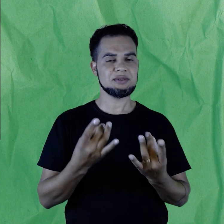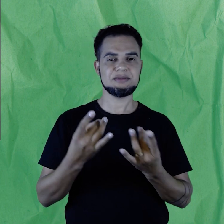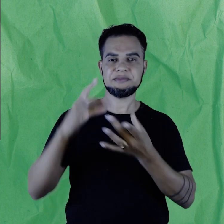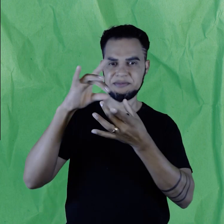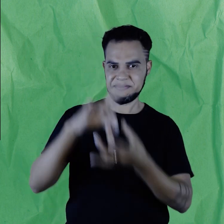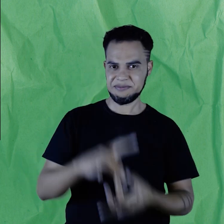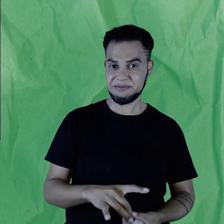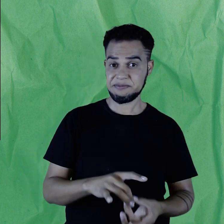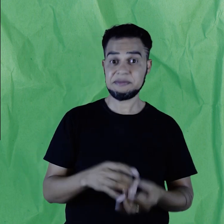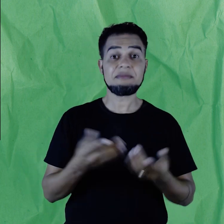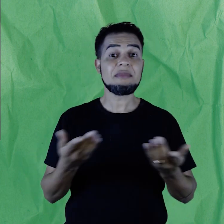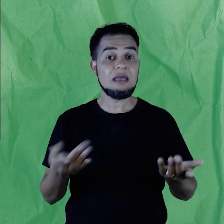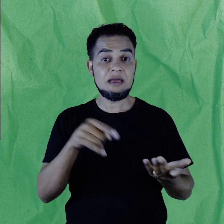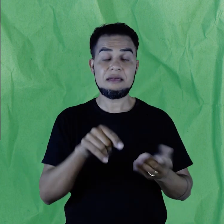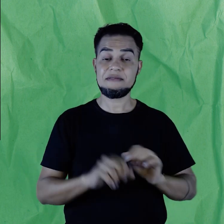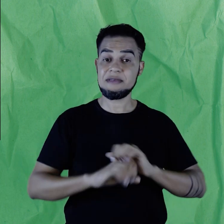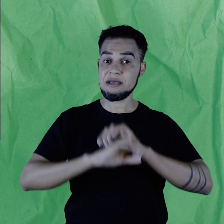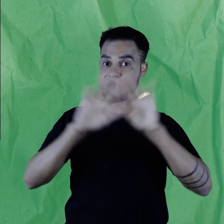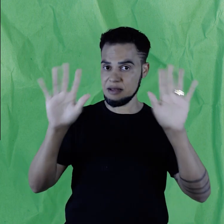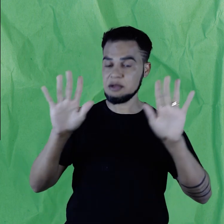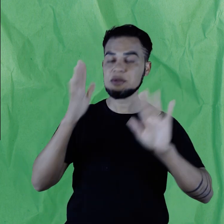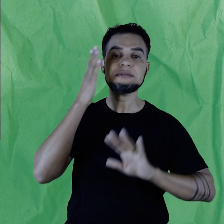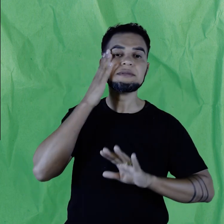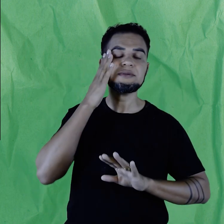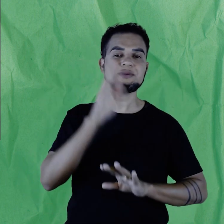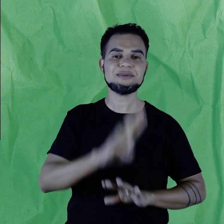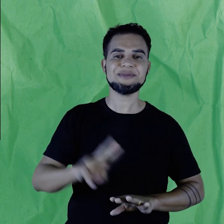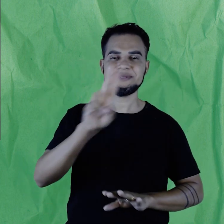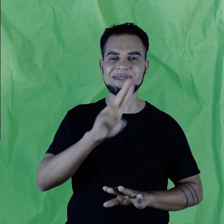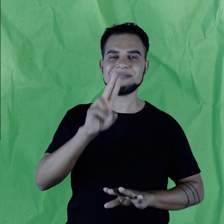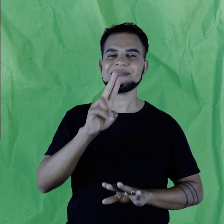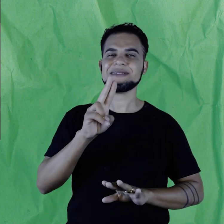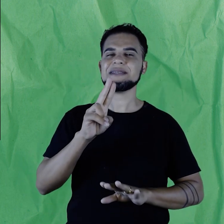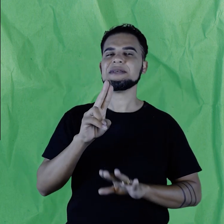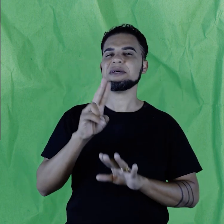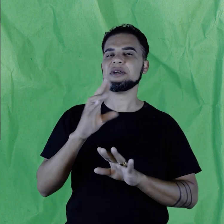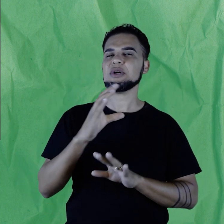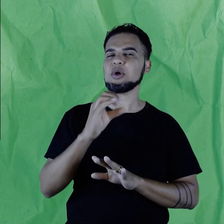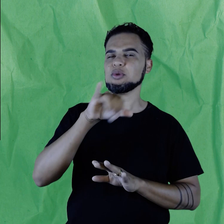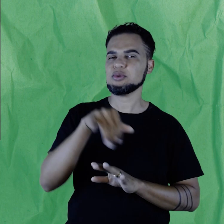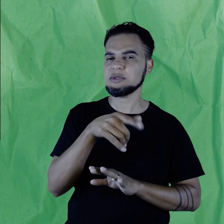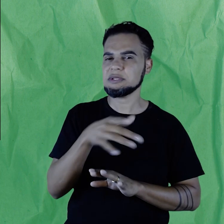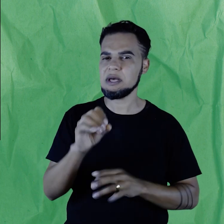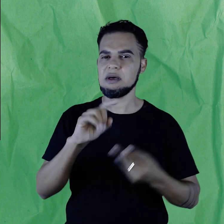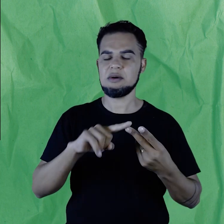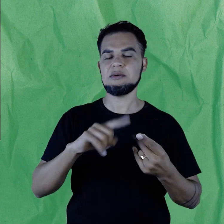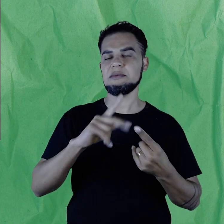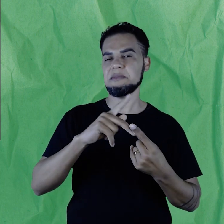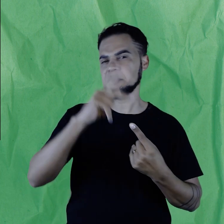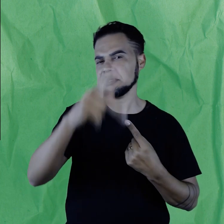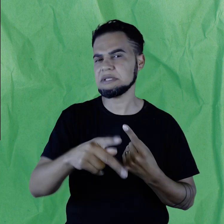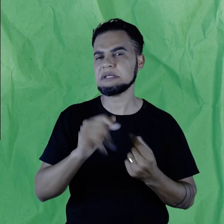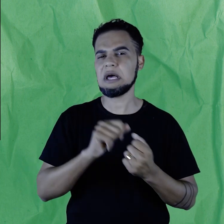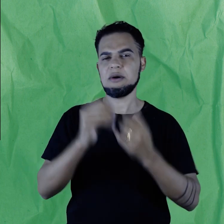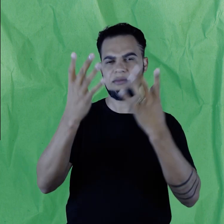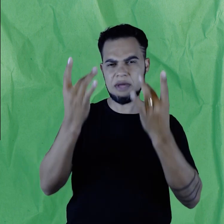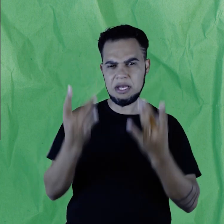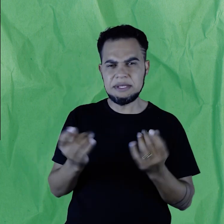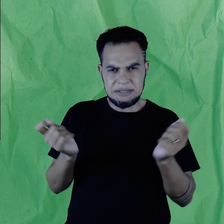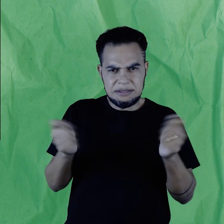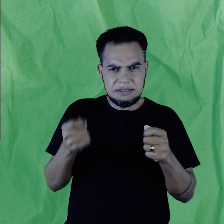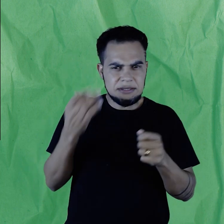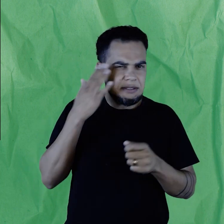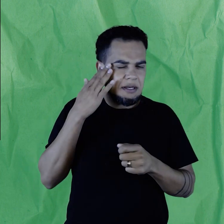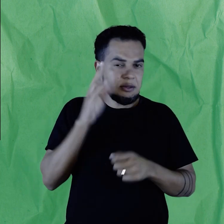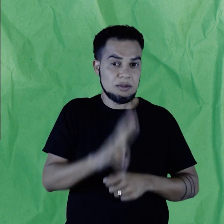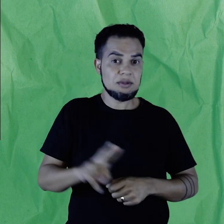elementos coesivos. Assim fica claro que saber usar conjunções, preposições e os demais elementos coesivos